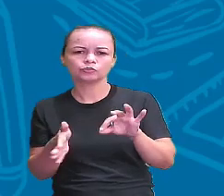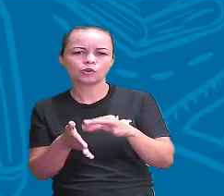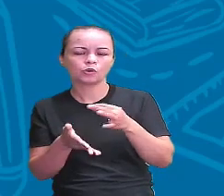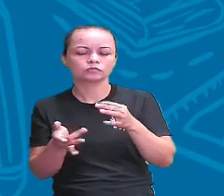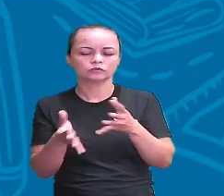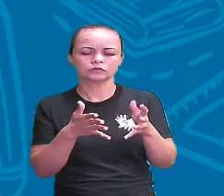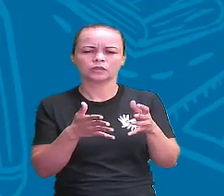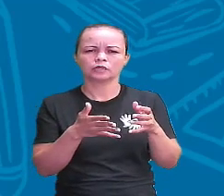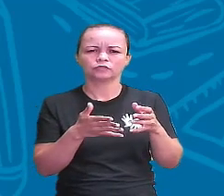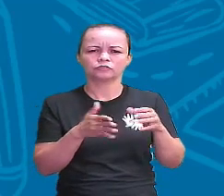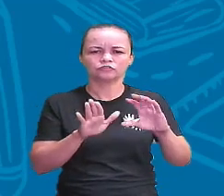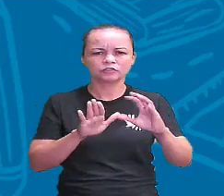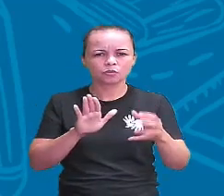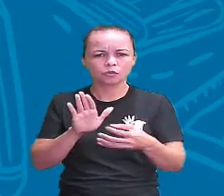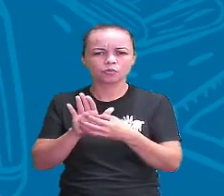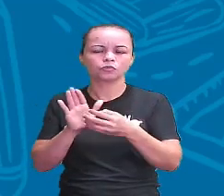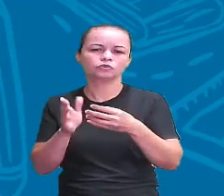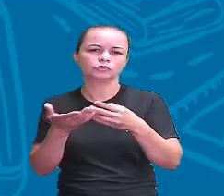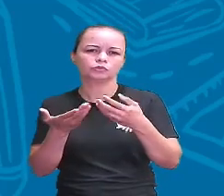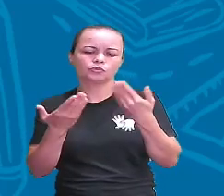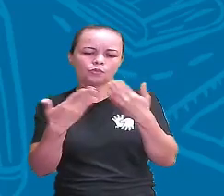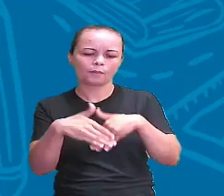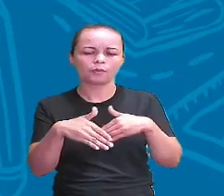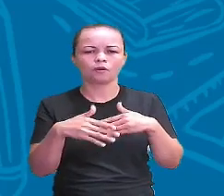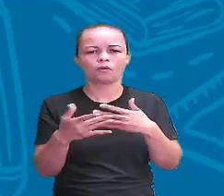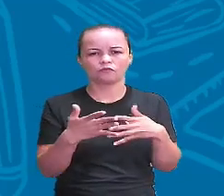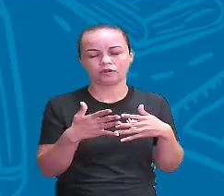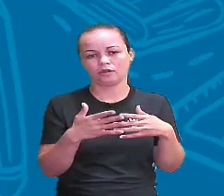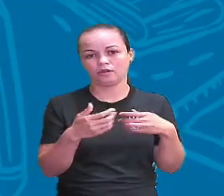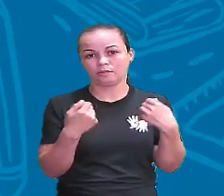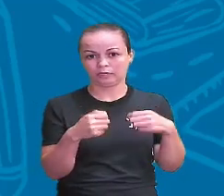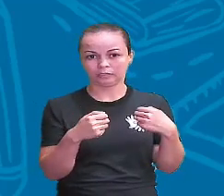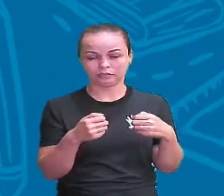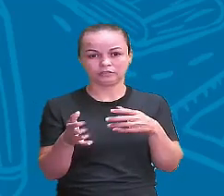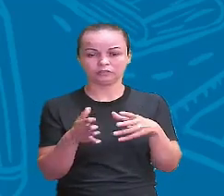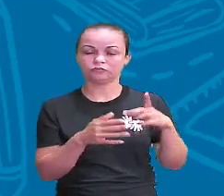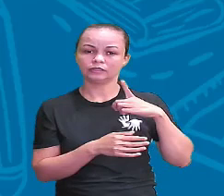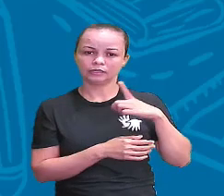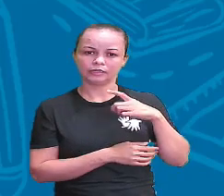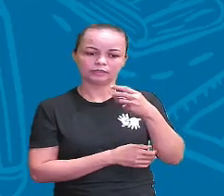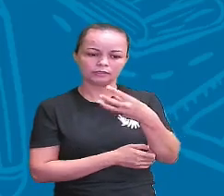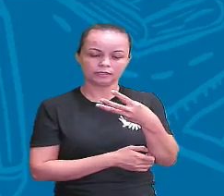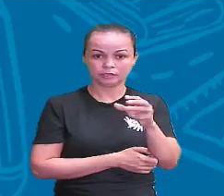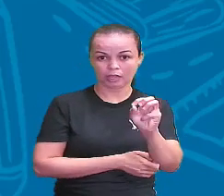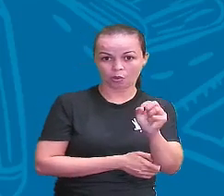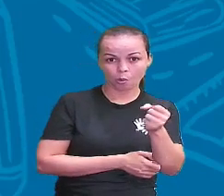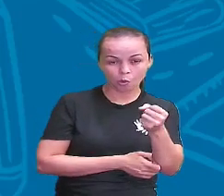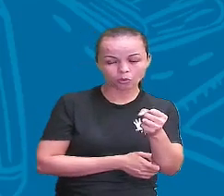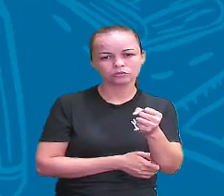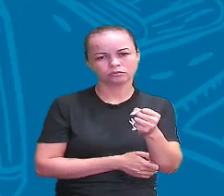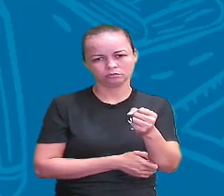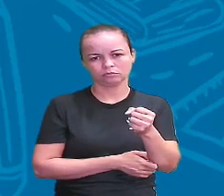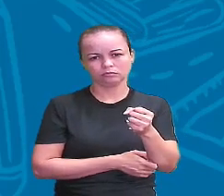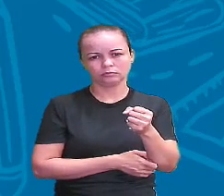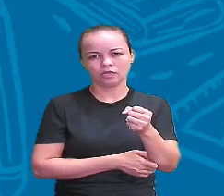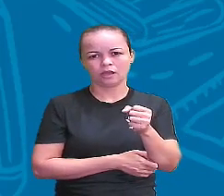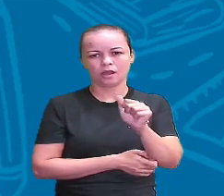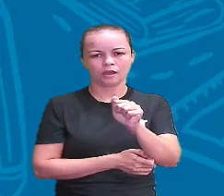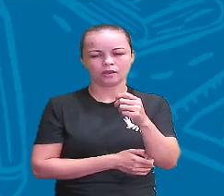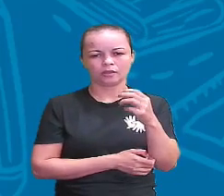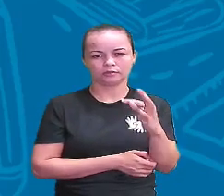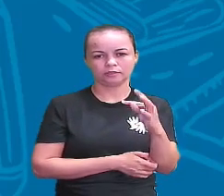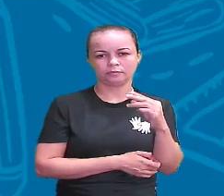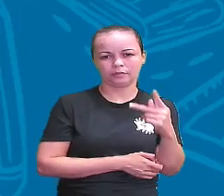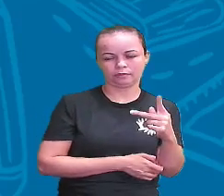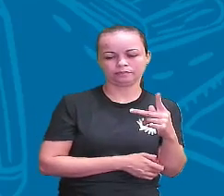fazer uma prova, pense que vai ser produzido 38 ATP. Por quê? 2 ATPs que você teve lá na fase